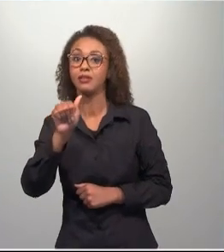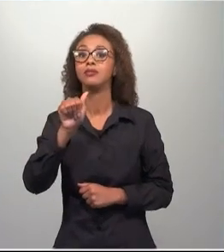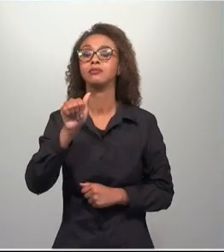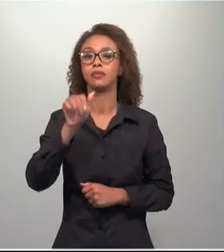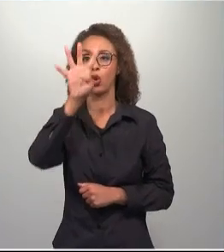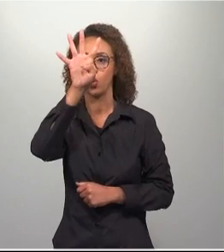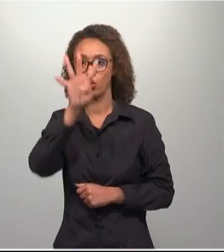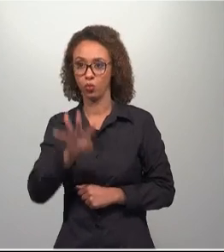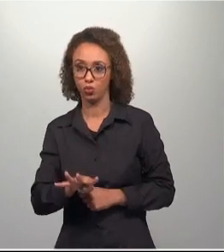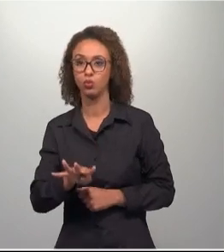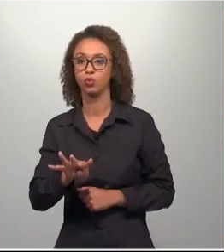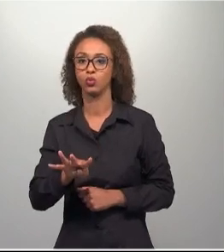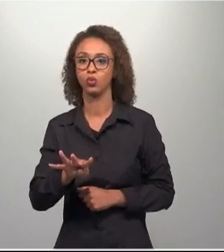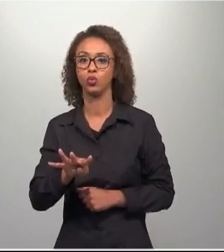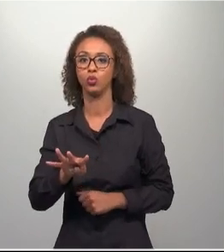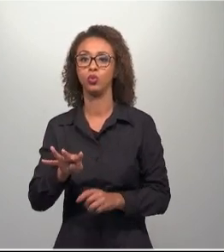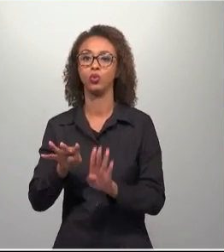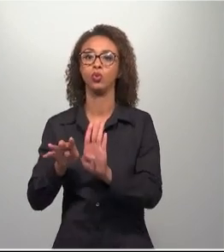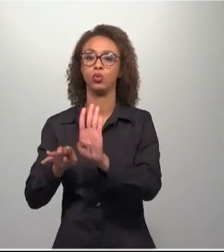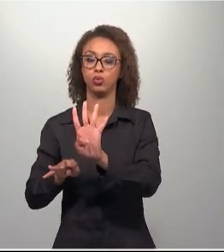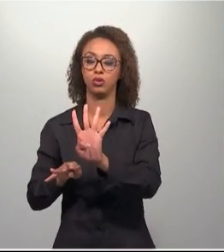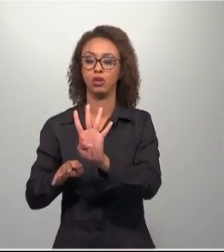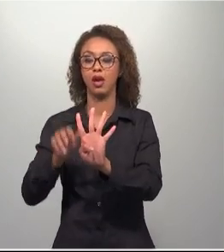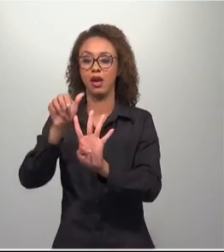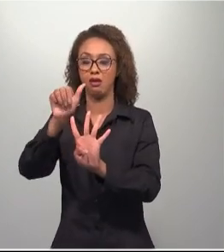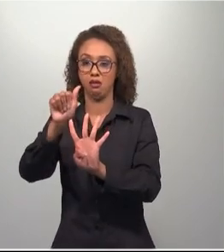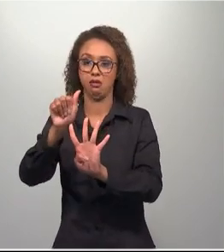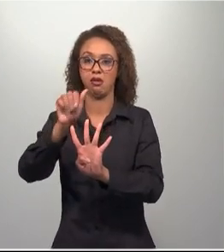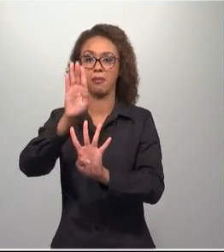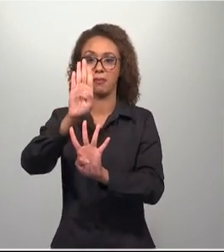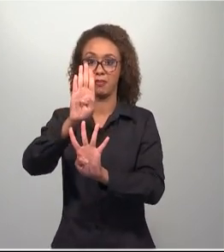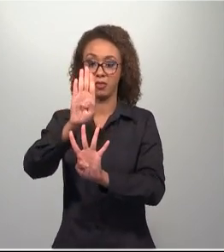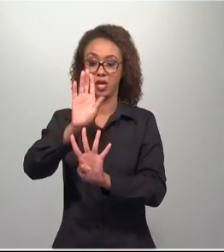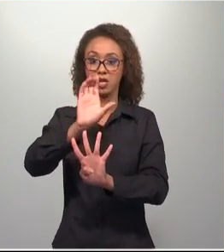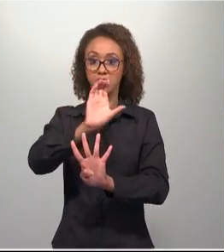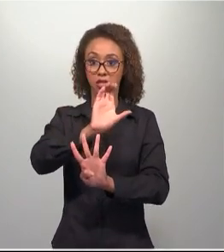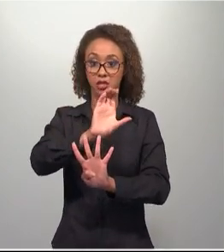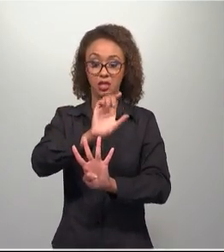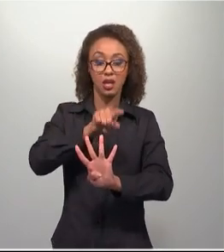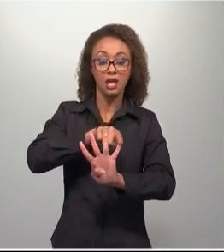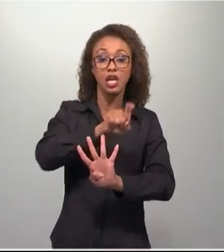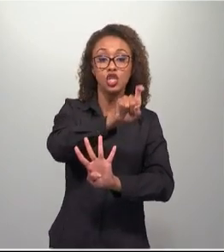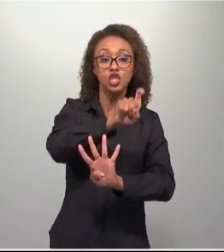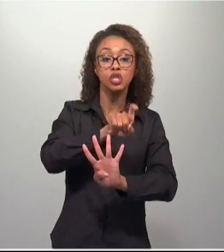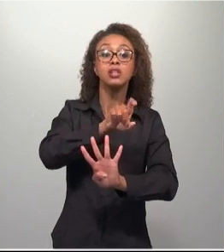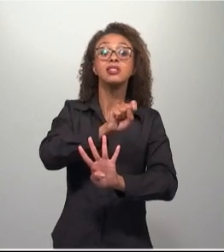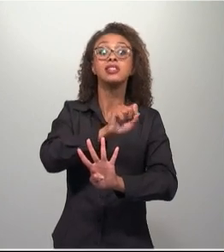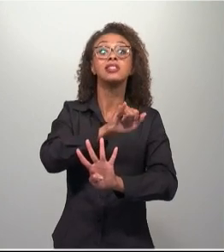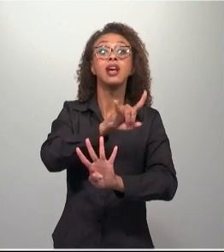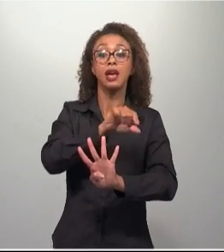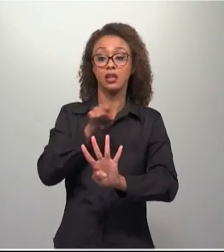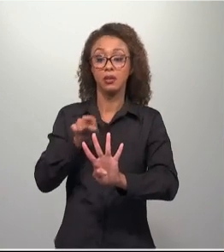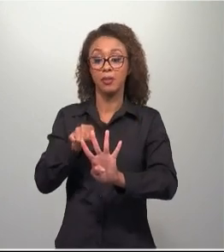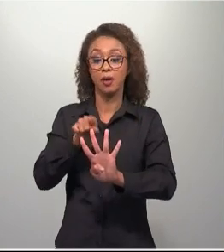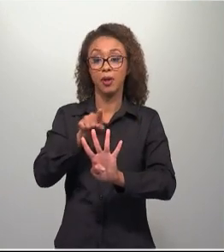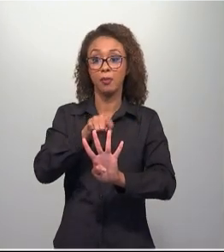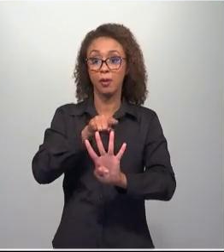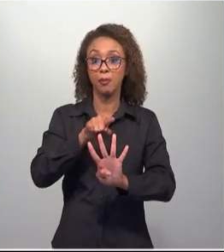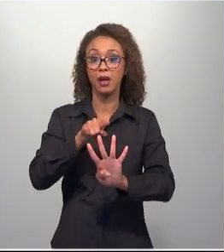onde essa minha função x é um com todas as combinações possíveis pra abc